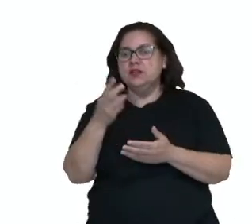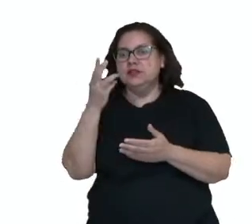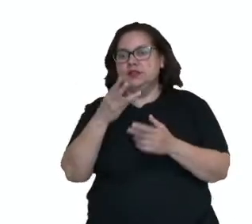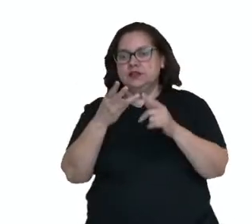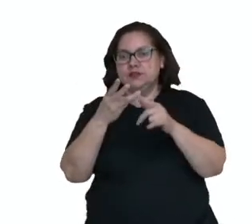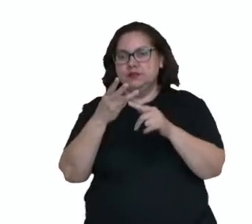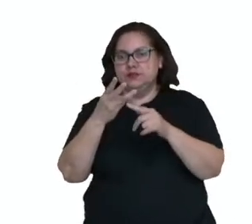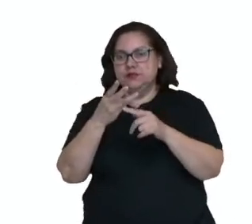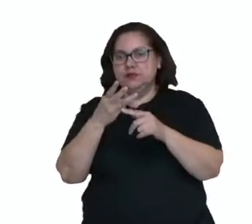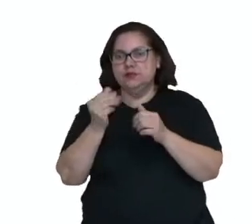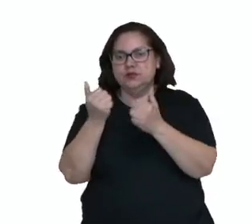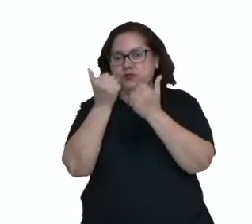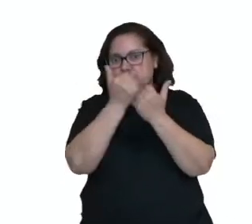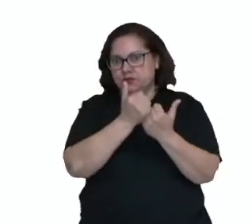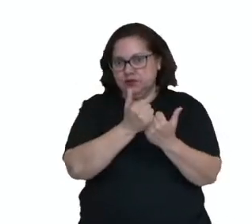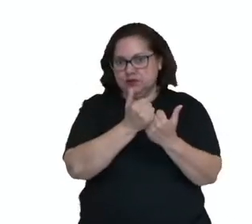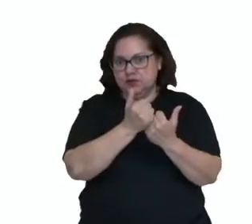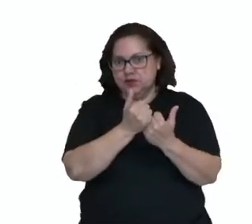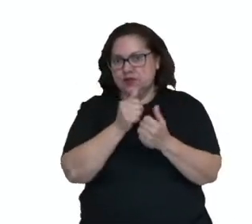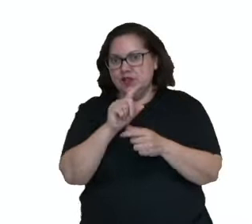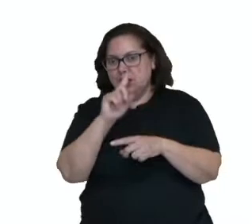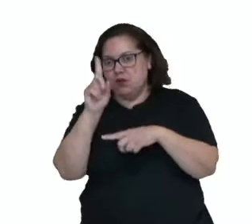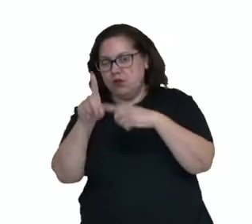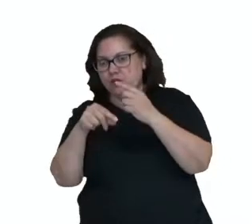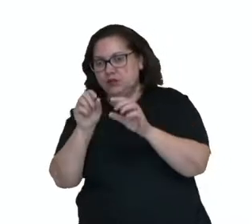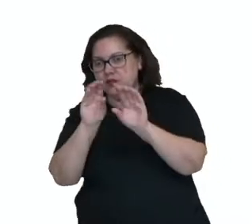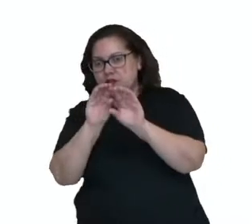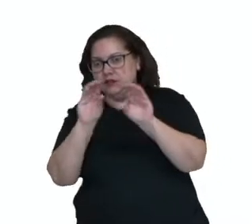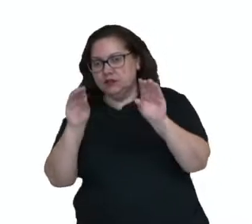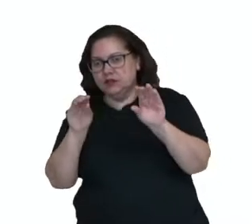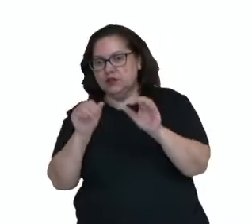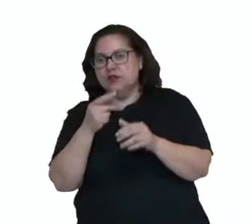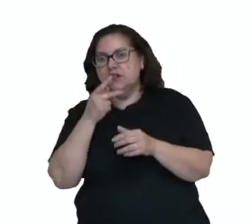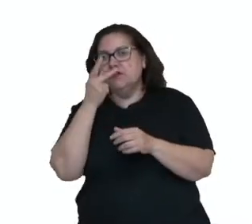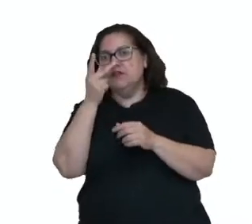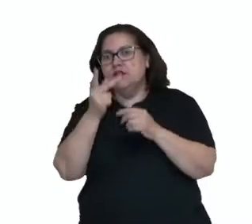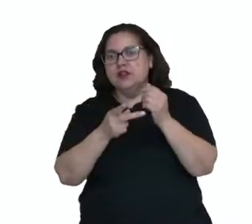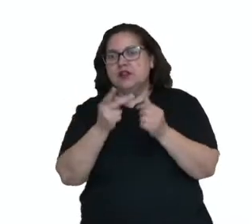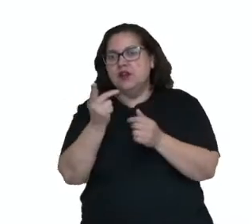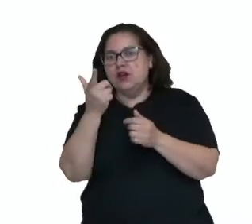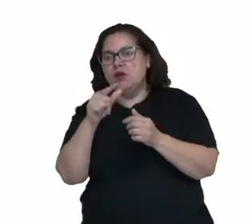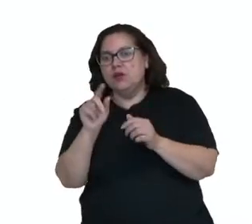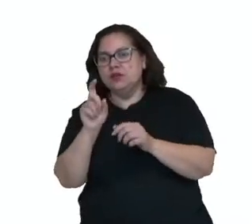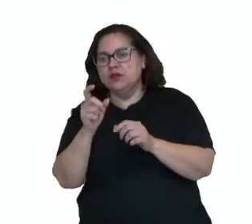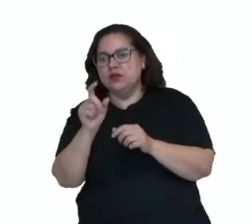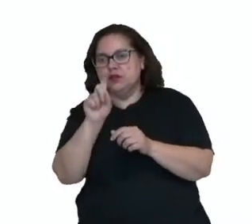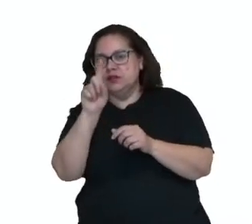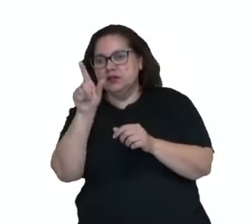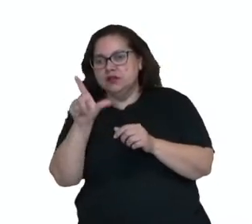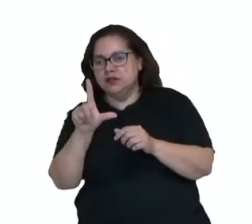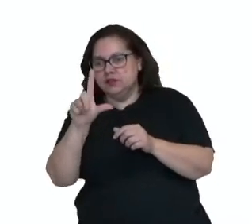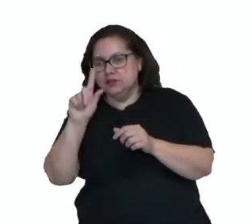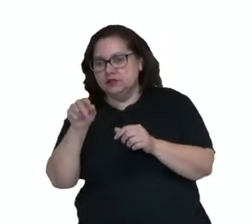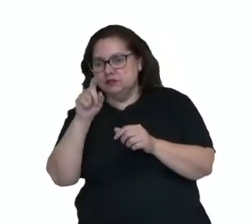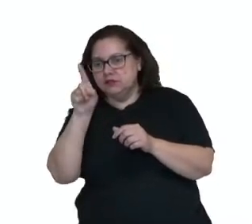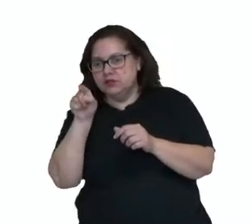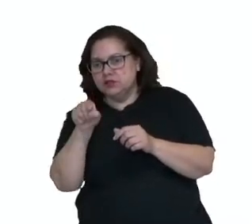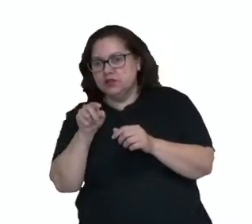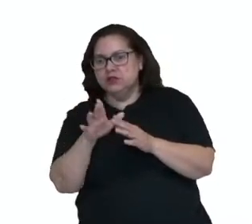Terceiro passo, substituí-la na outra equação e determinar a outra incógnita. Quarto